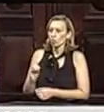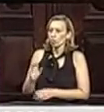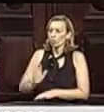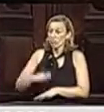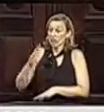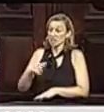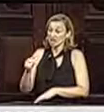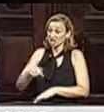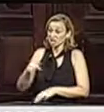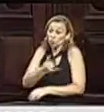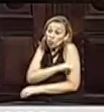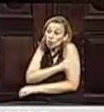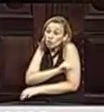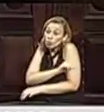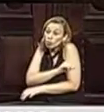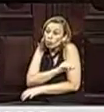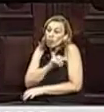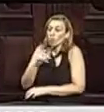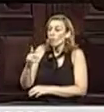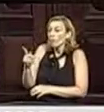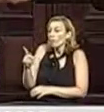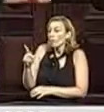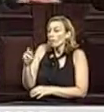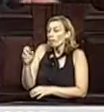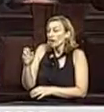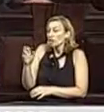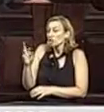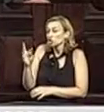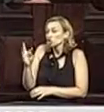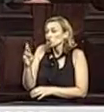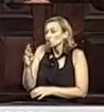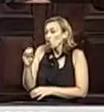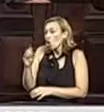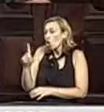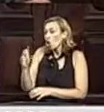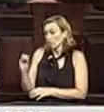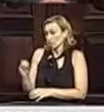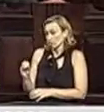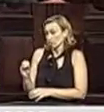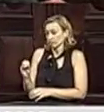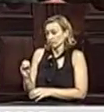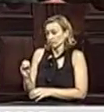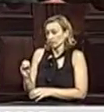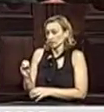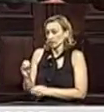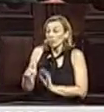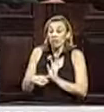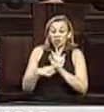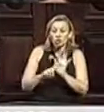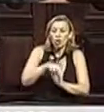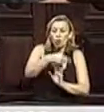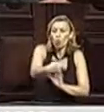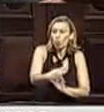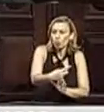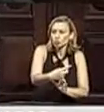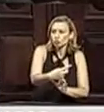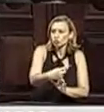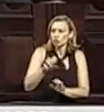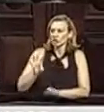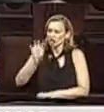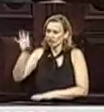para a própria Petrobras de um benefício para ela atender outro estado com preço menor.